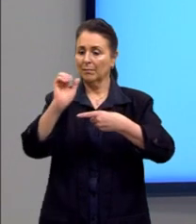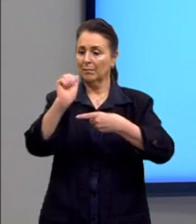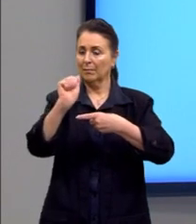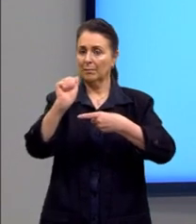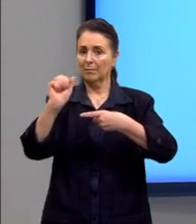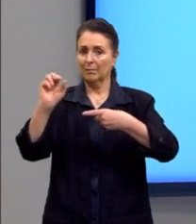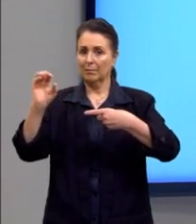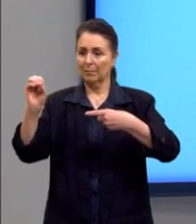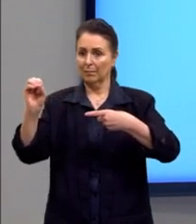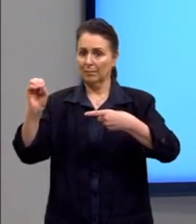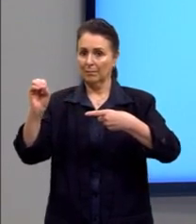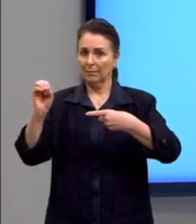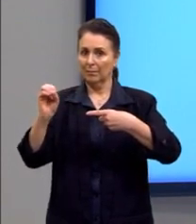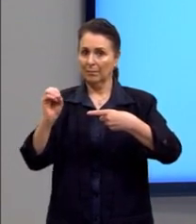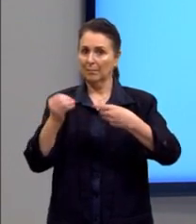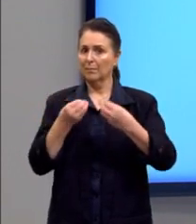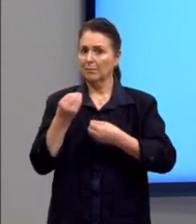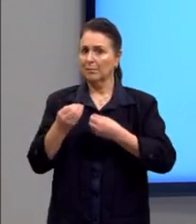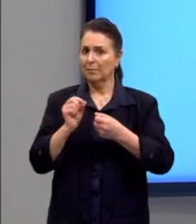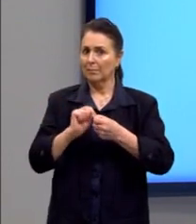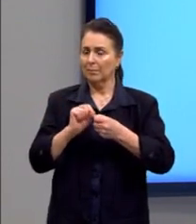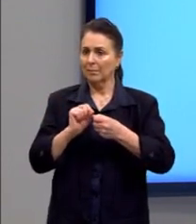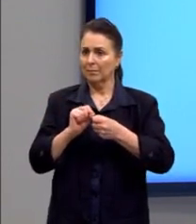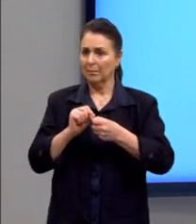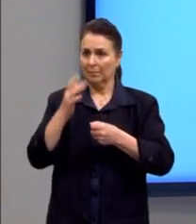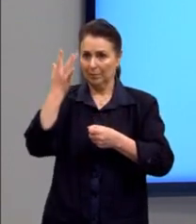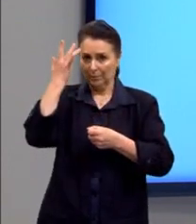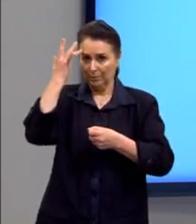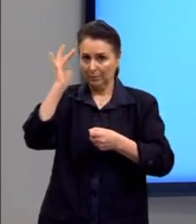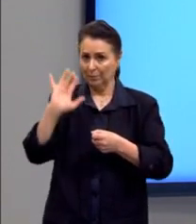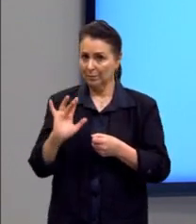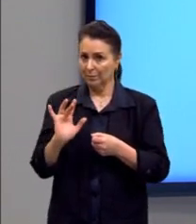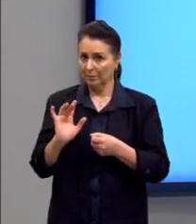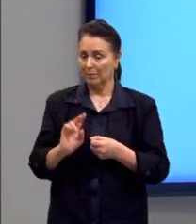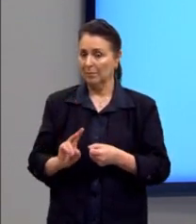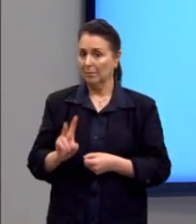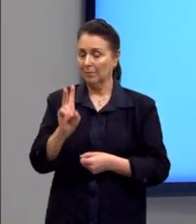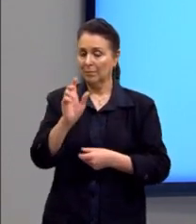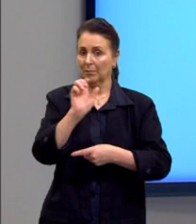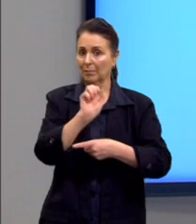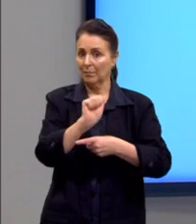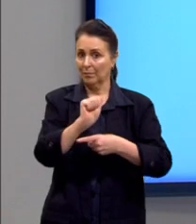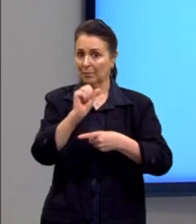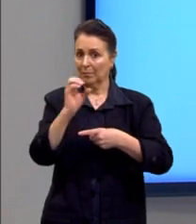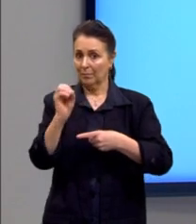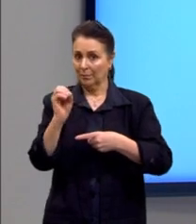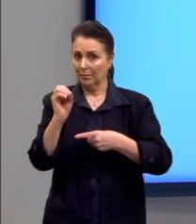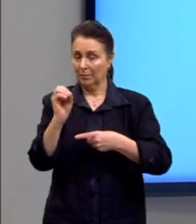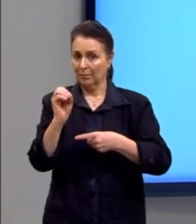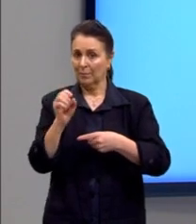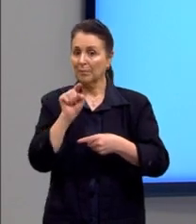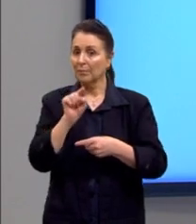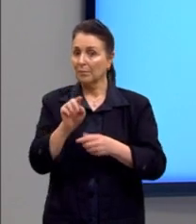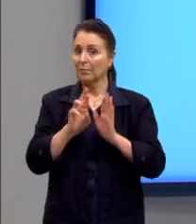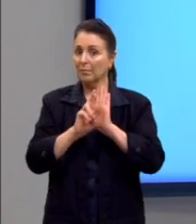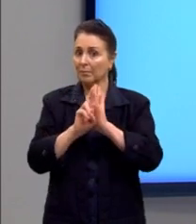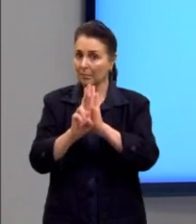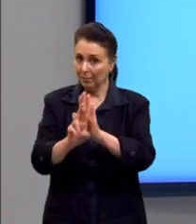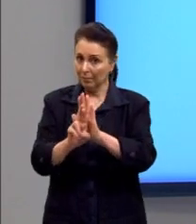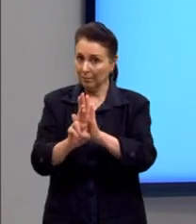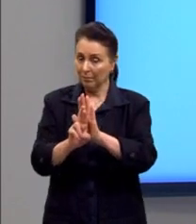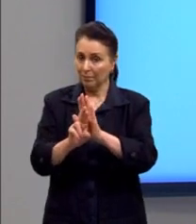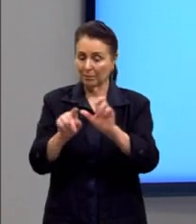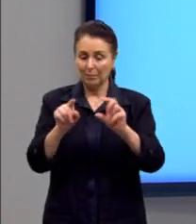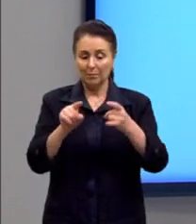a 0 no numerador embora né eu não saiba quanto que vale o a 0 mas ele é ali representando